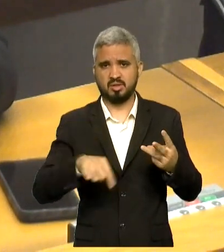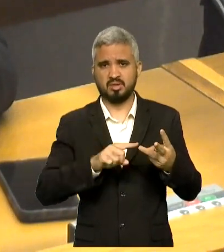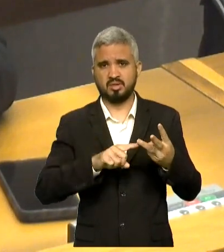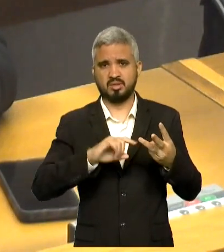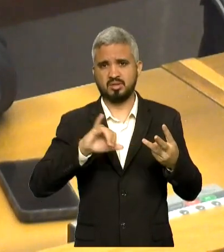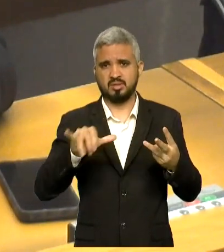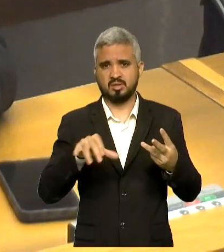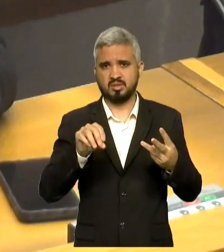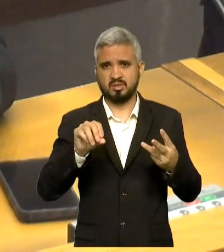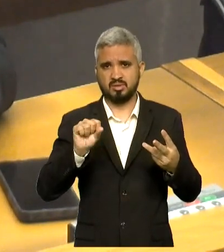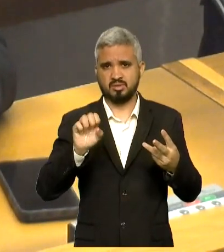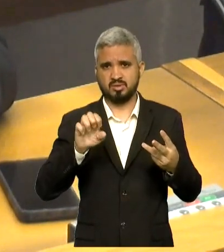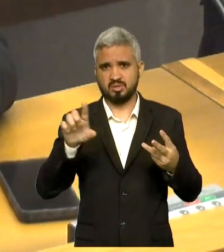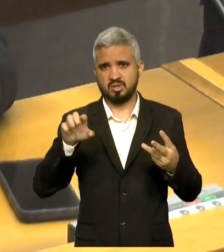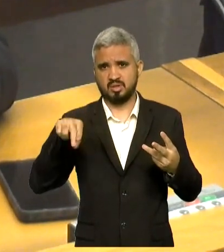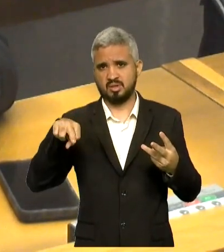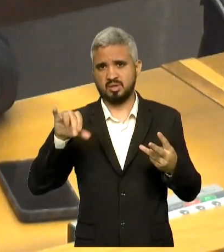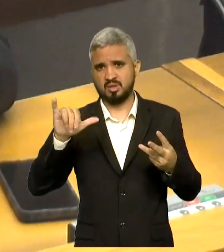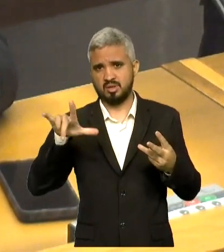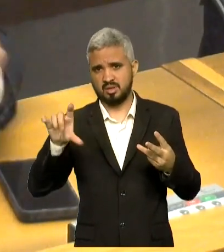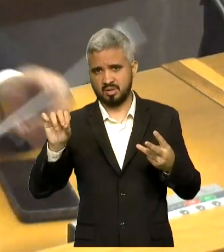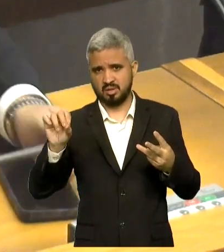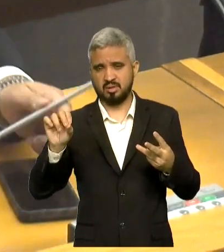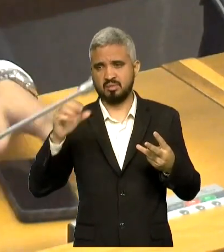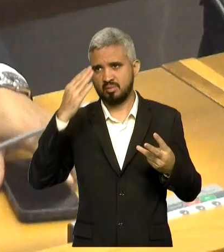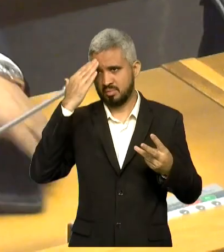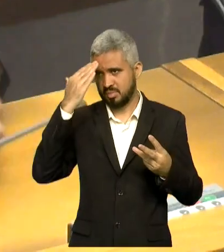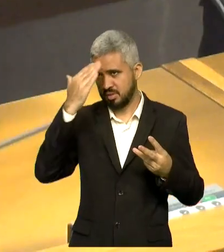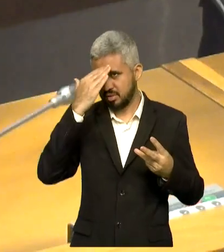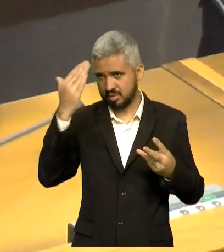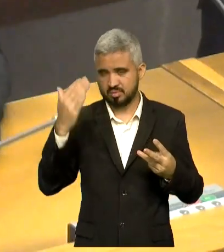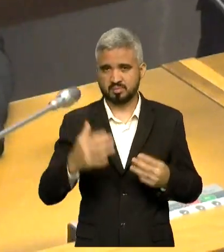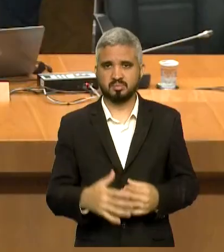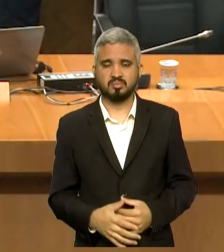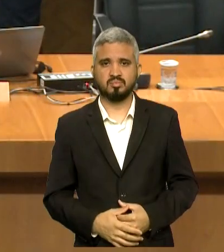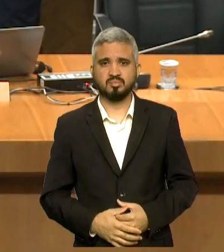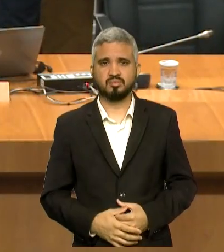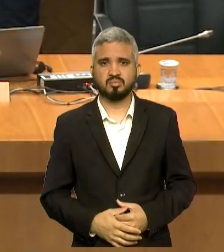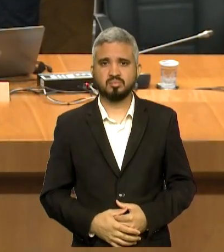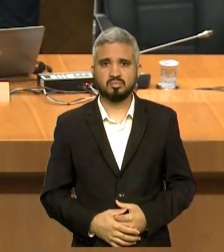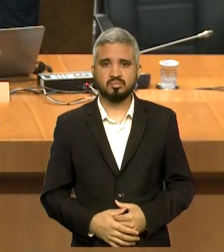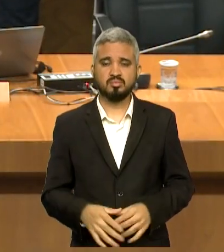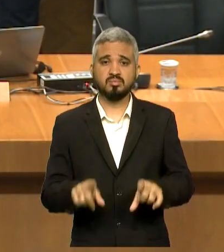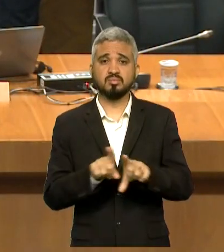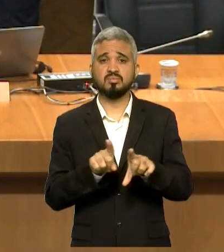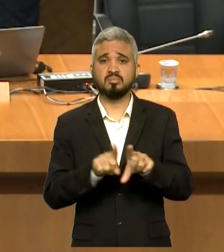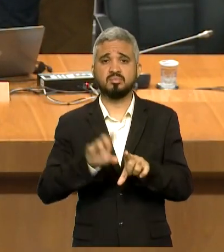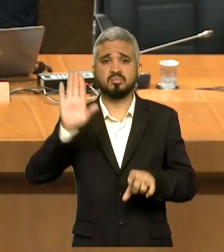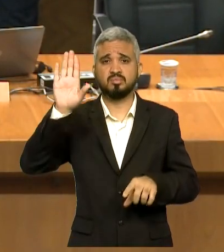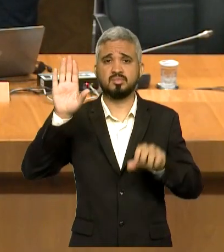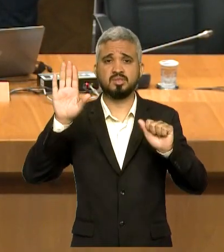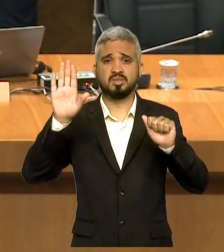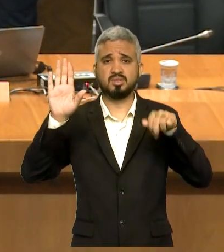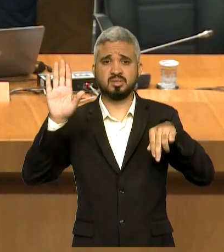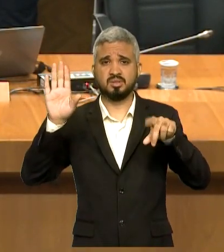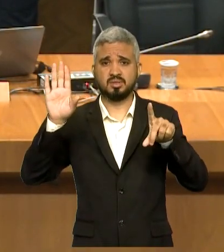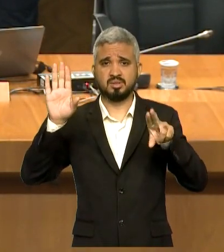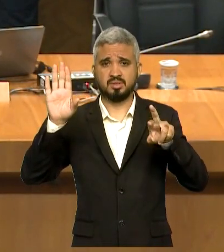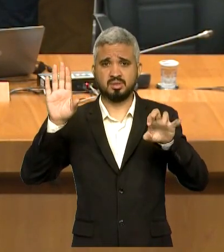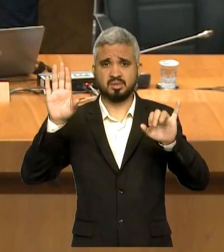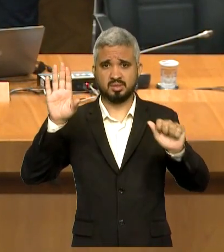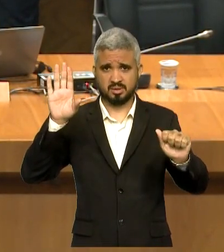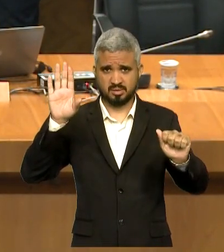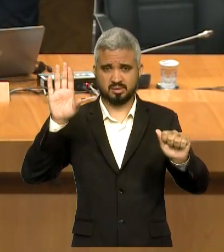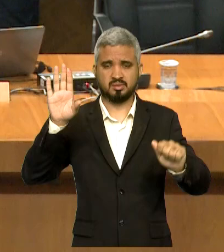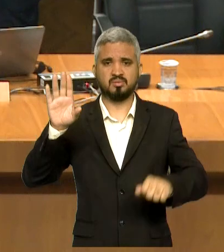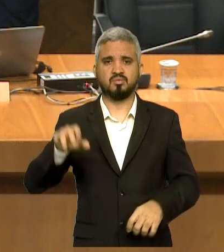Muito obrigado aos meus pares deputados. Eu também gostaria de subscrever. Presidente, eu também gostaria de subscrever. São, de fato, três